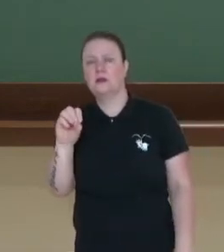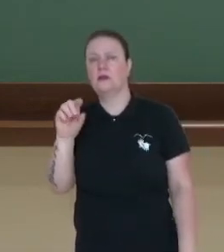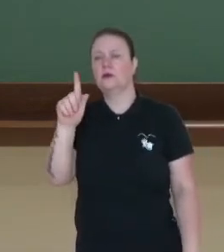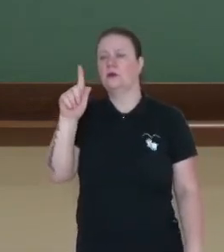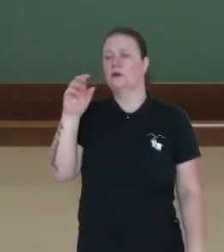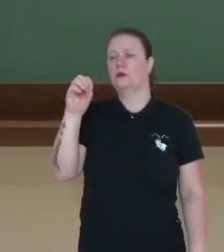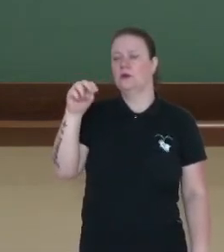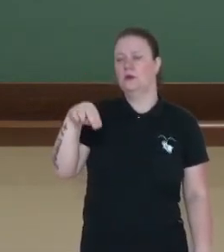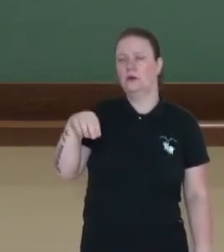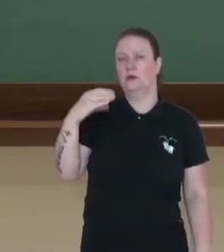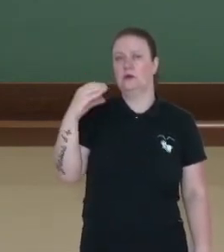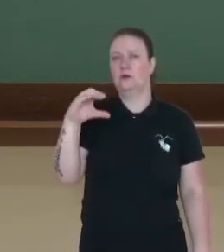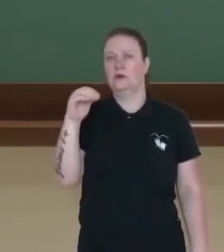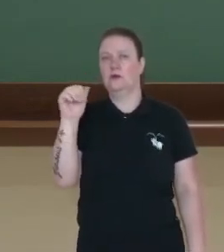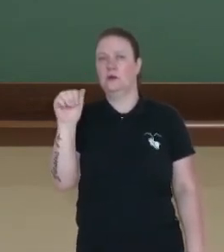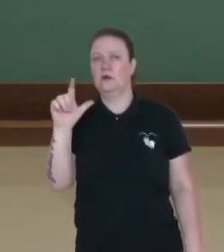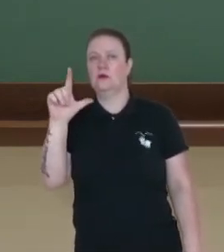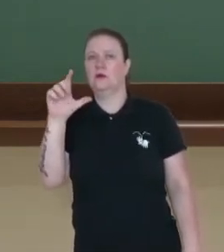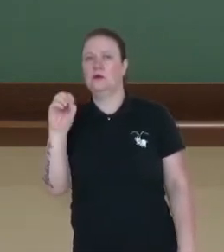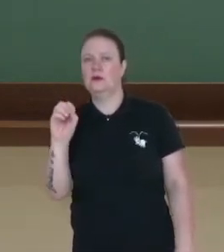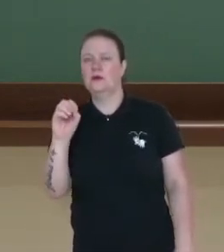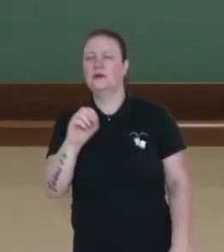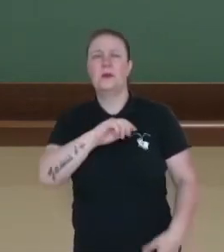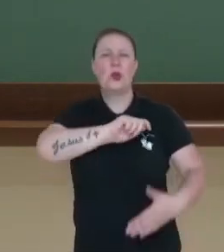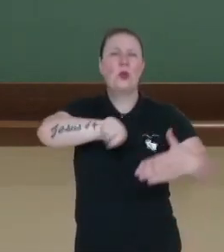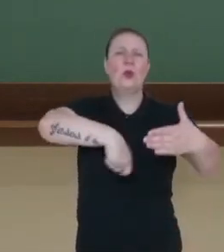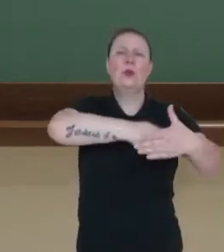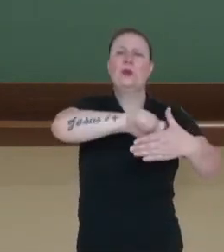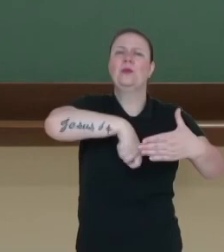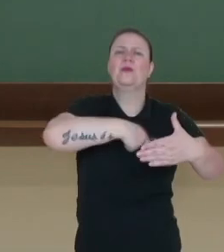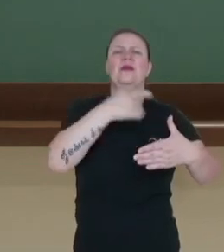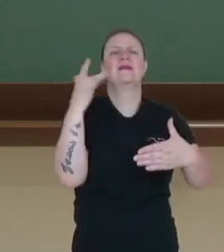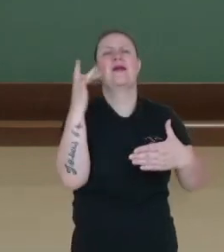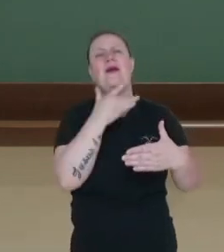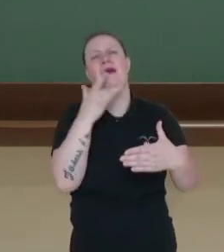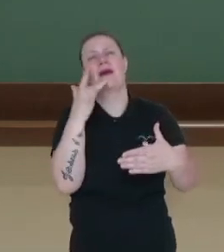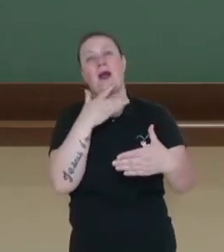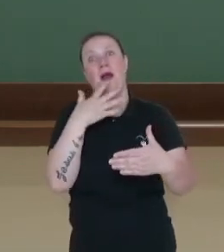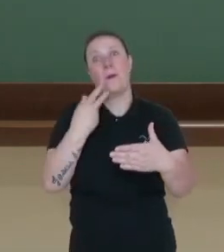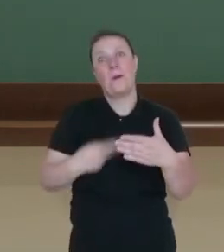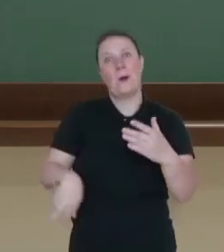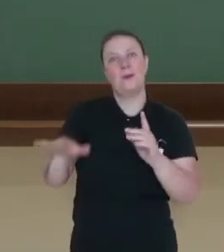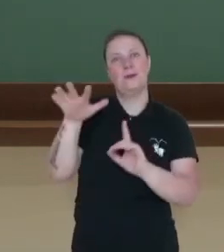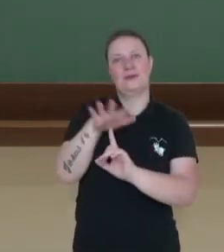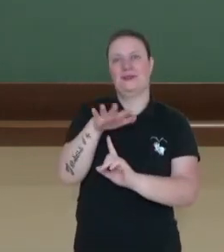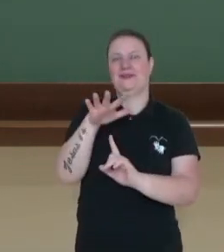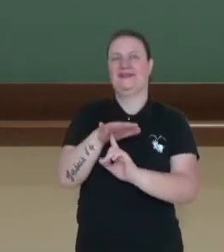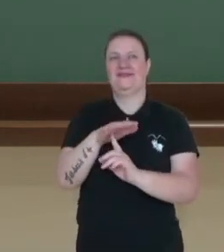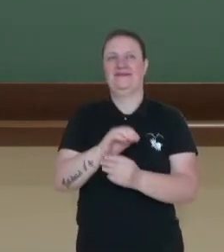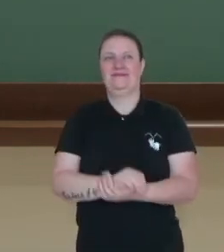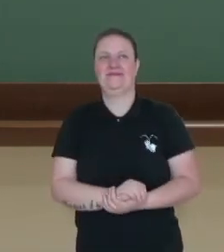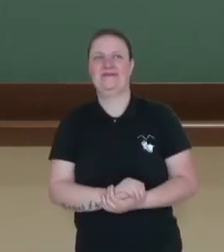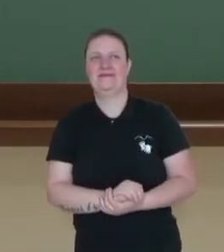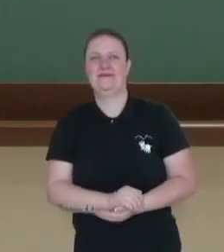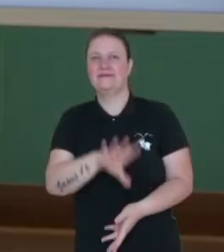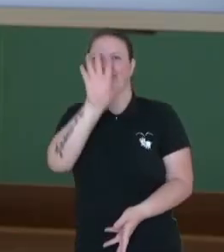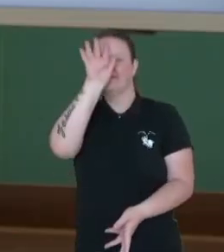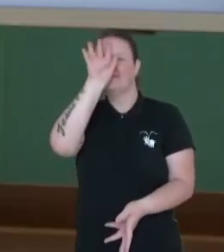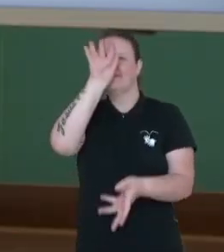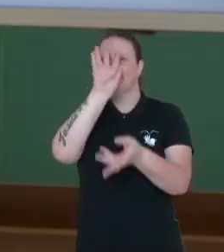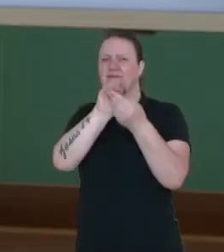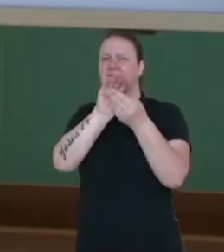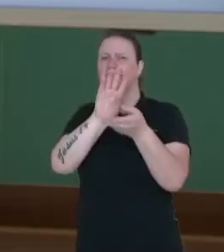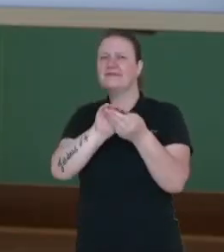religiosidade regional do povo paranaense. Então, um convite aí para a gente divulgar a nossa cultura, né? E aqui a